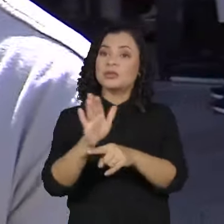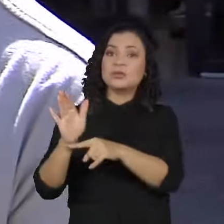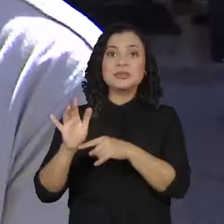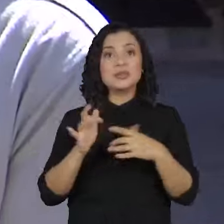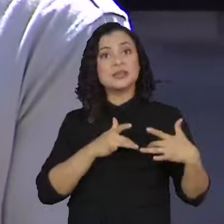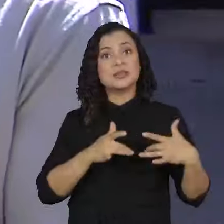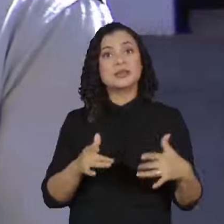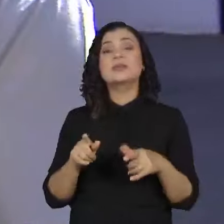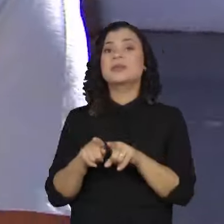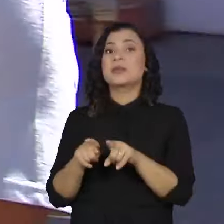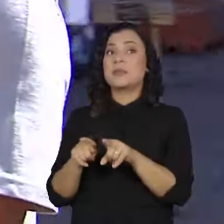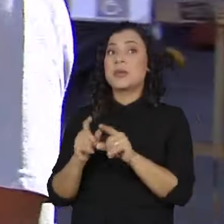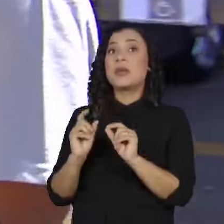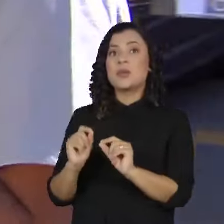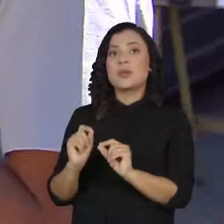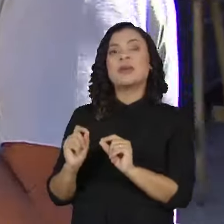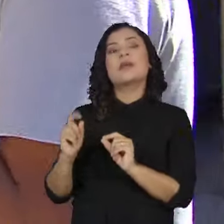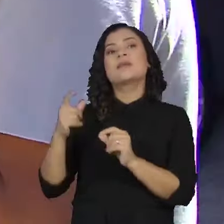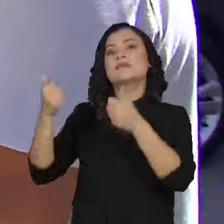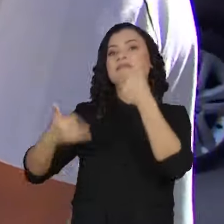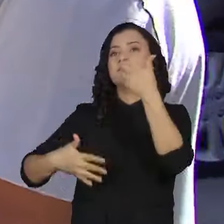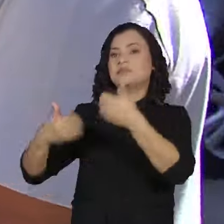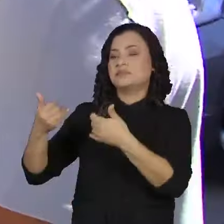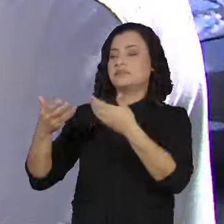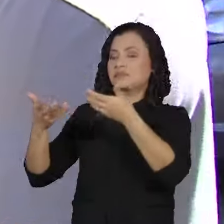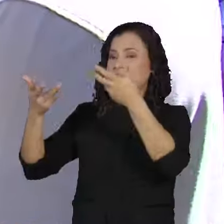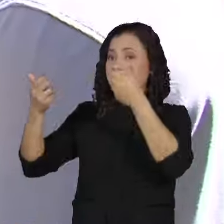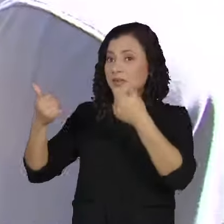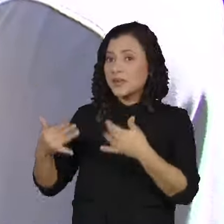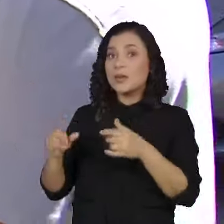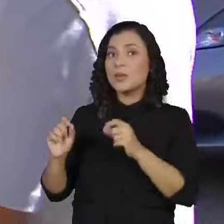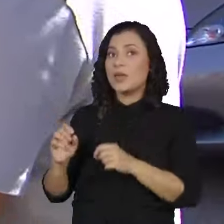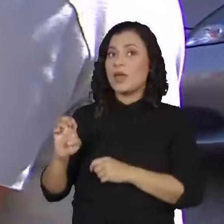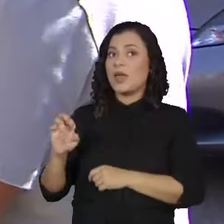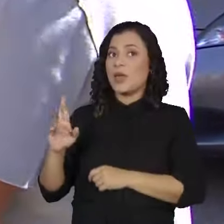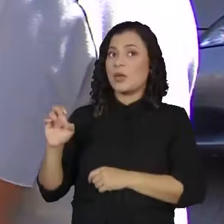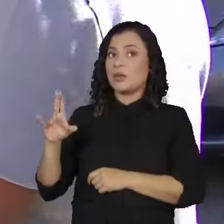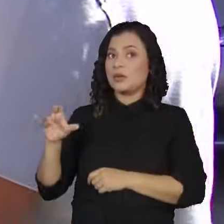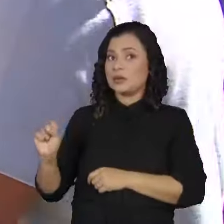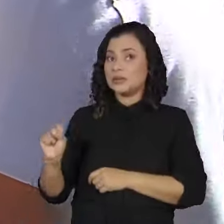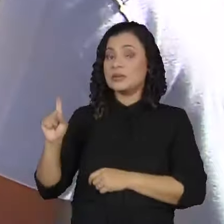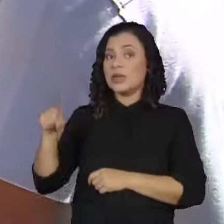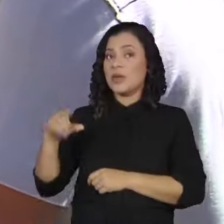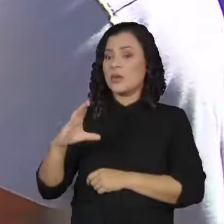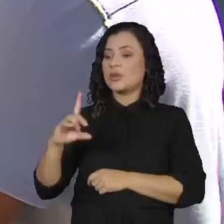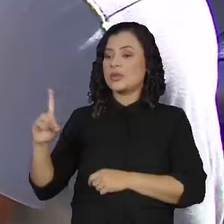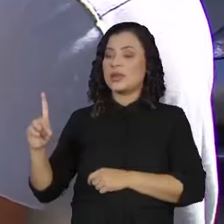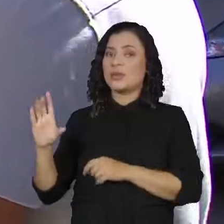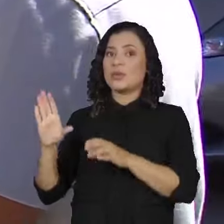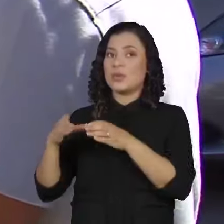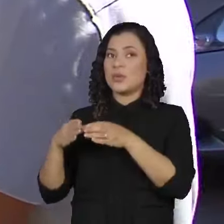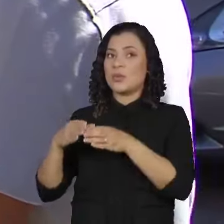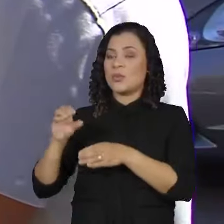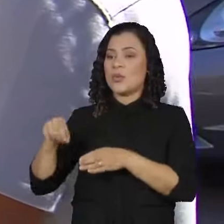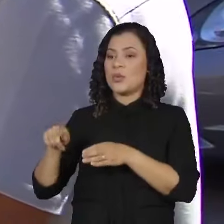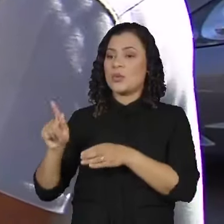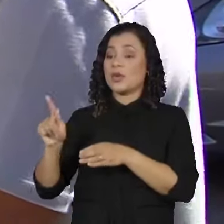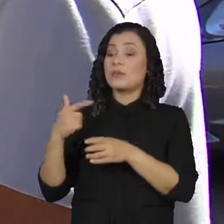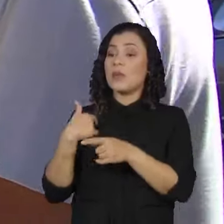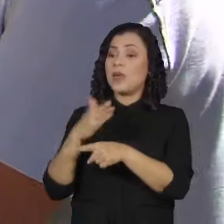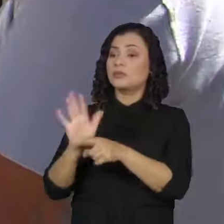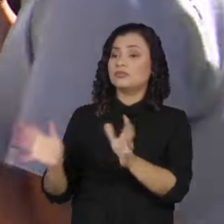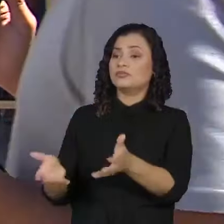delas é o Lab experimental quem vai falar com a gente agora sobre isso é o ercis Lino que é coordenador dessa ONG Fala um pouquinho sobre